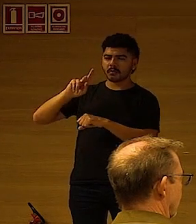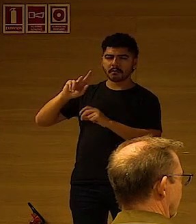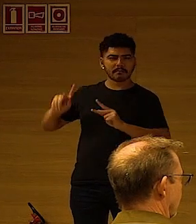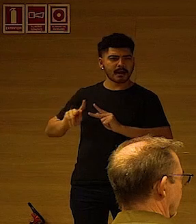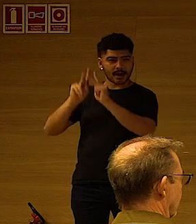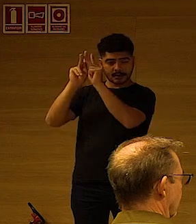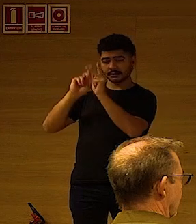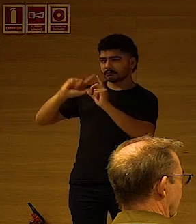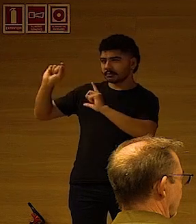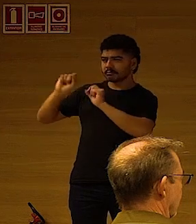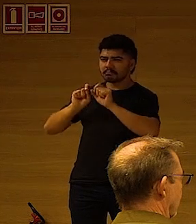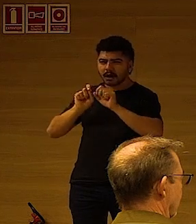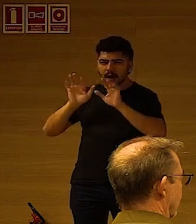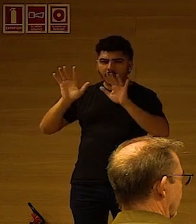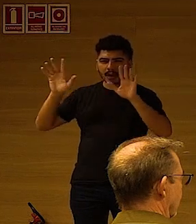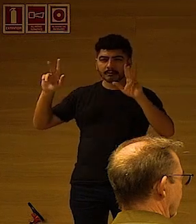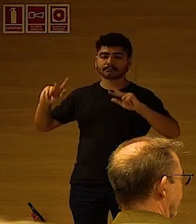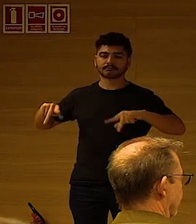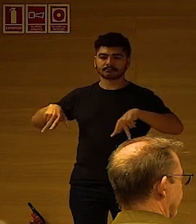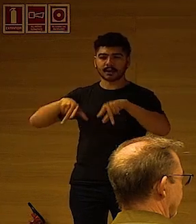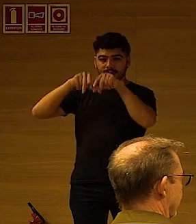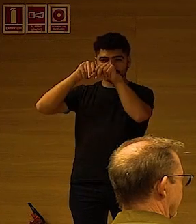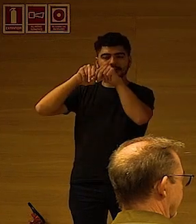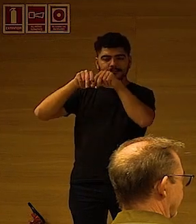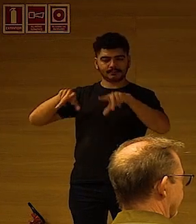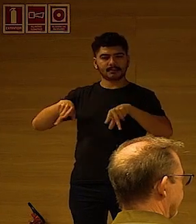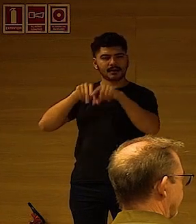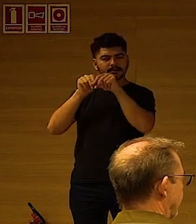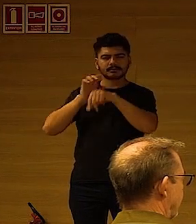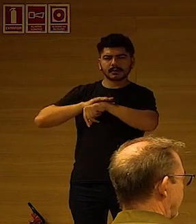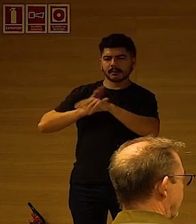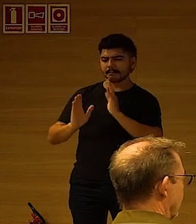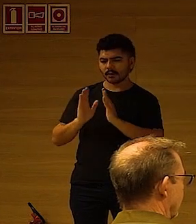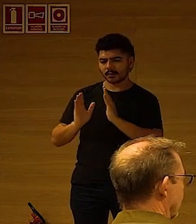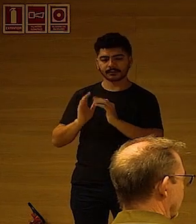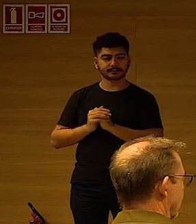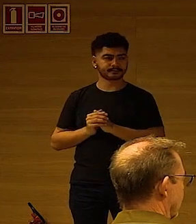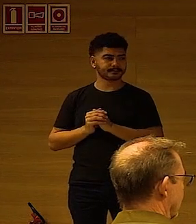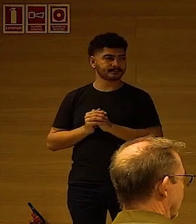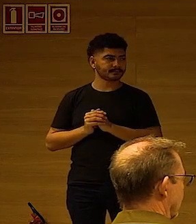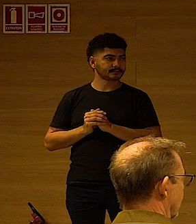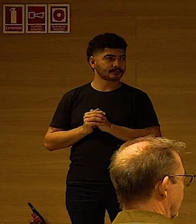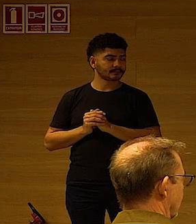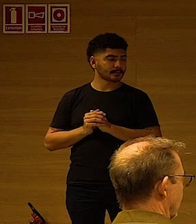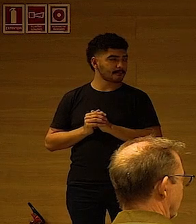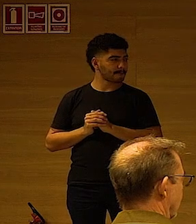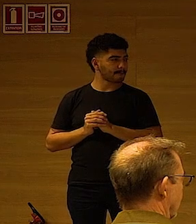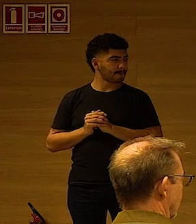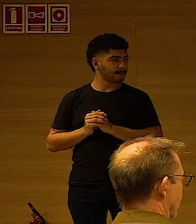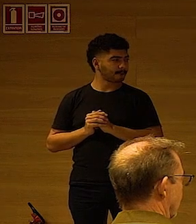um esparramamento do pessoal naquele tempo. Pois bem,